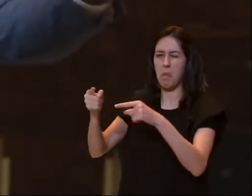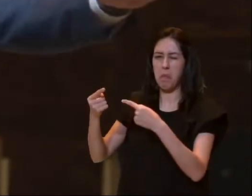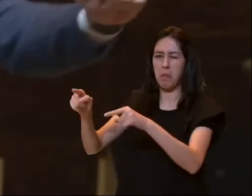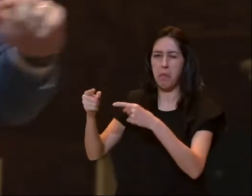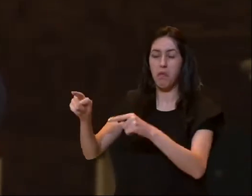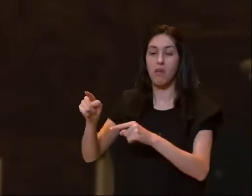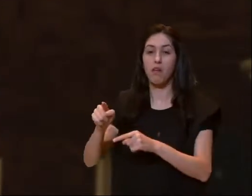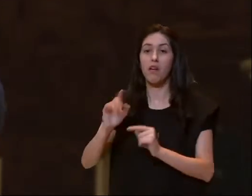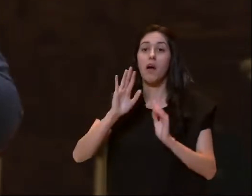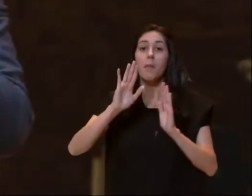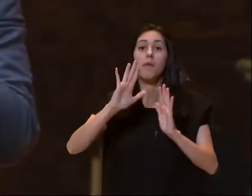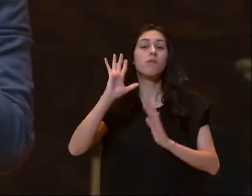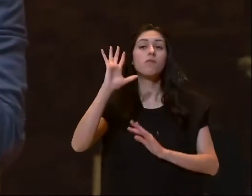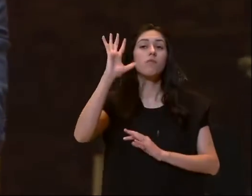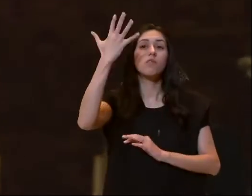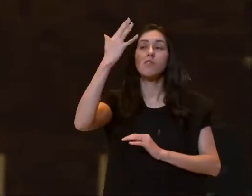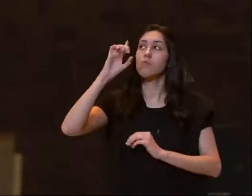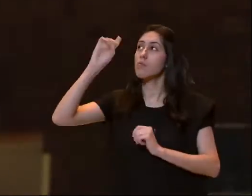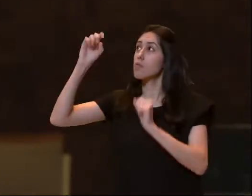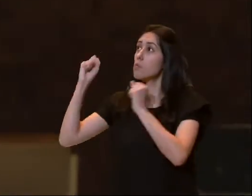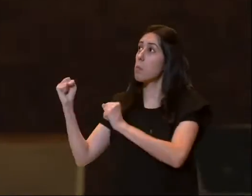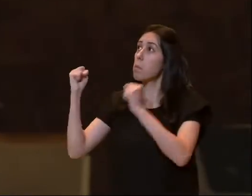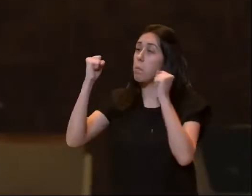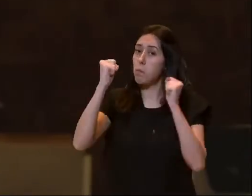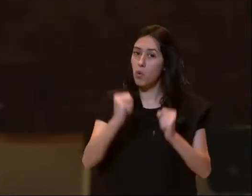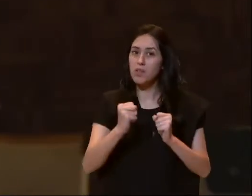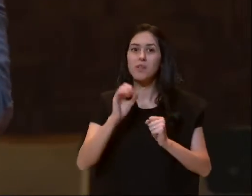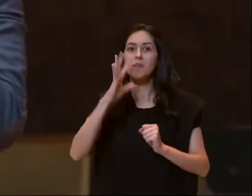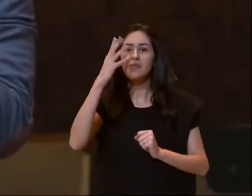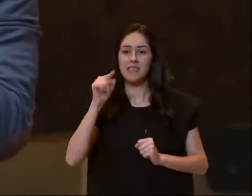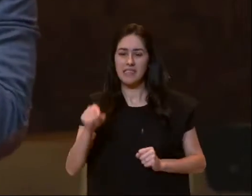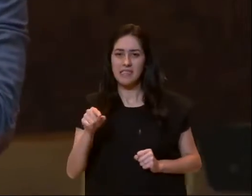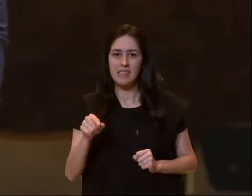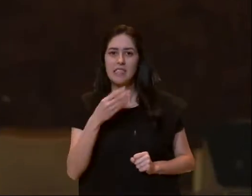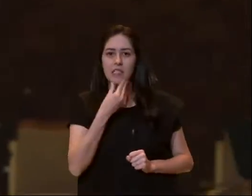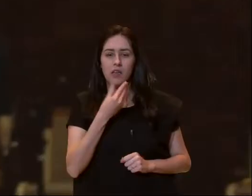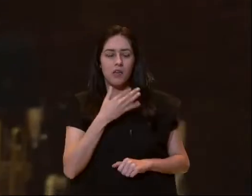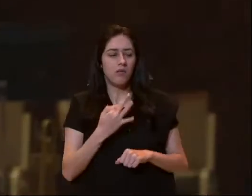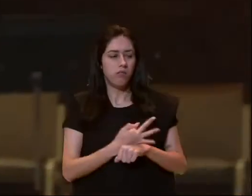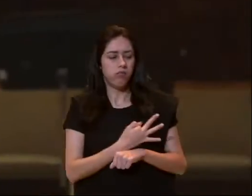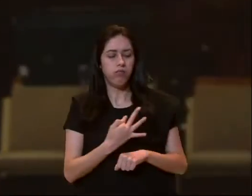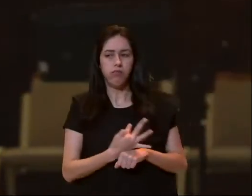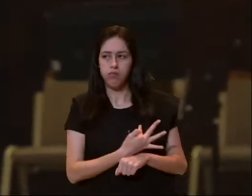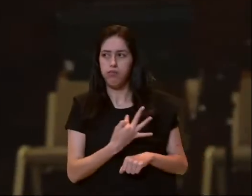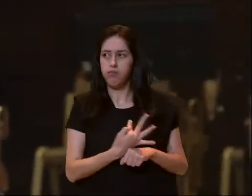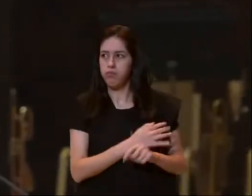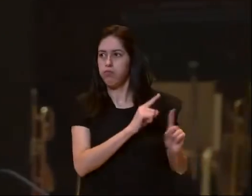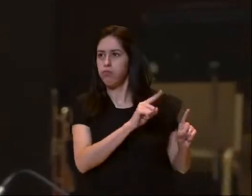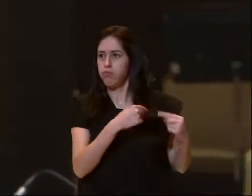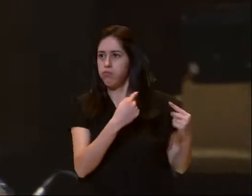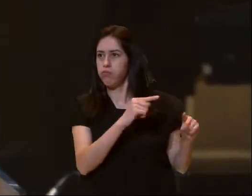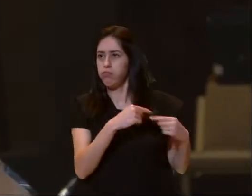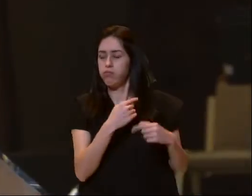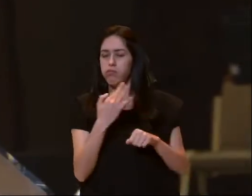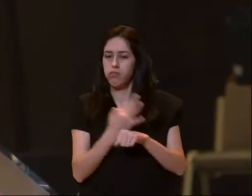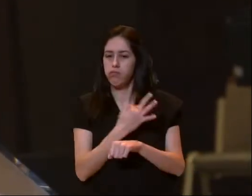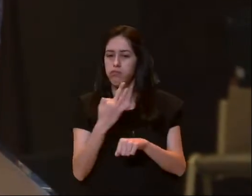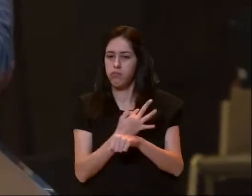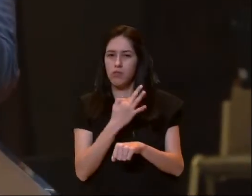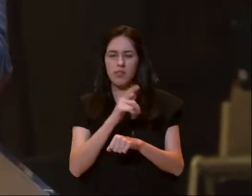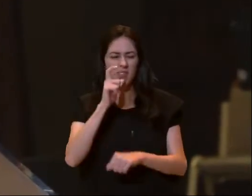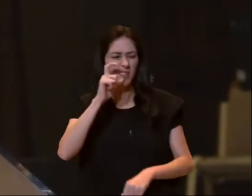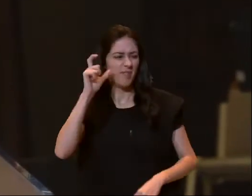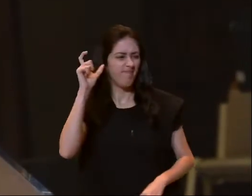se manifesta para ele resistir Elimas. E ele dá uma palavra de